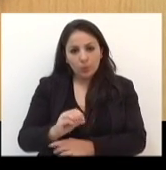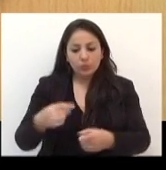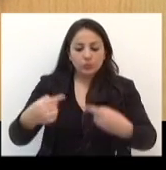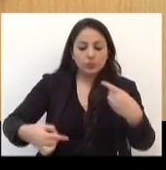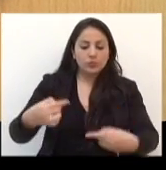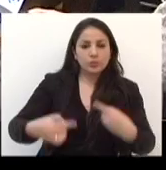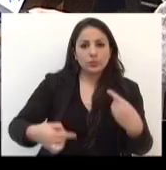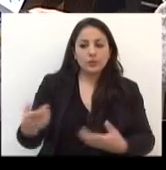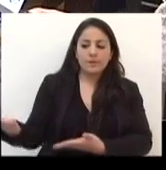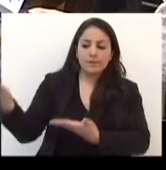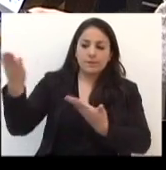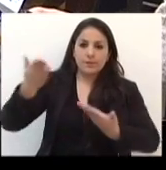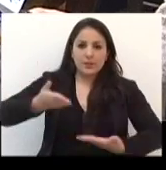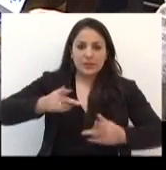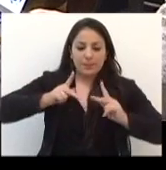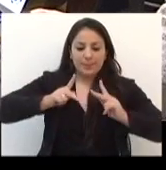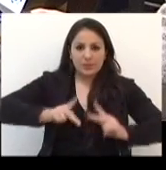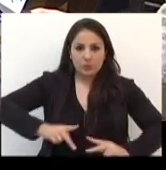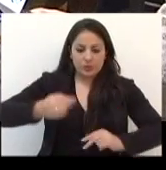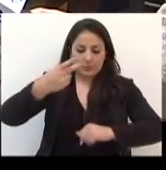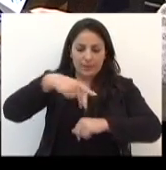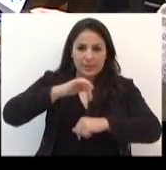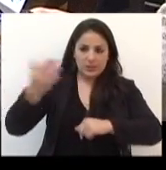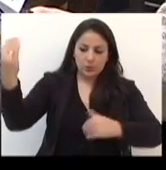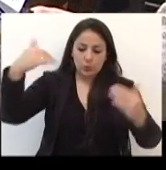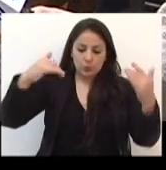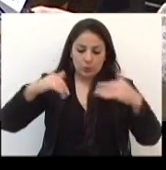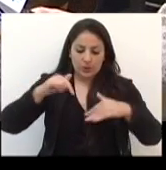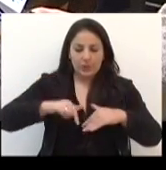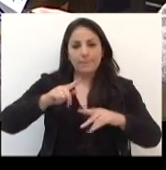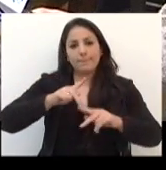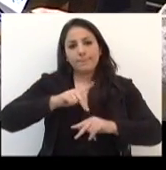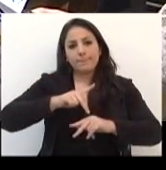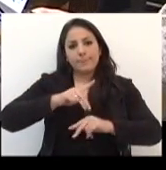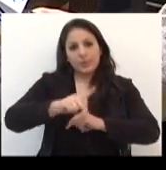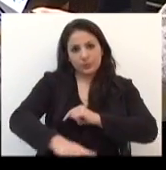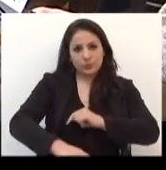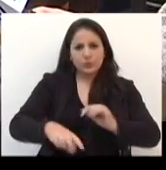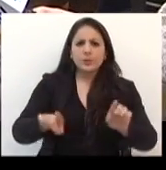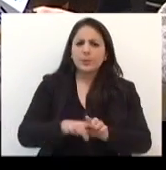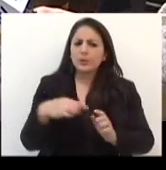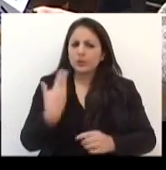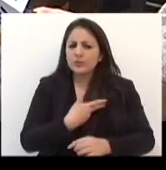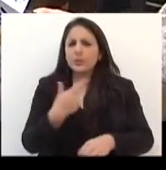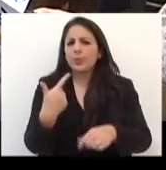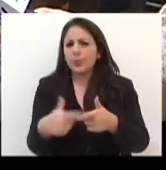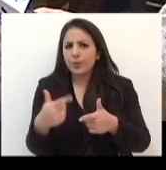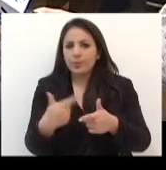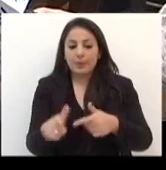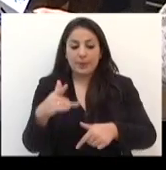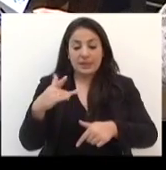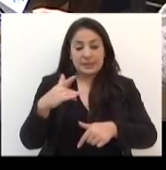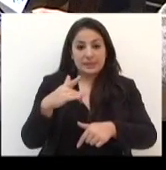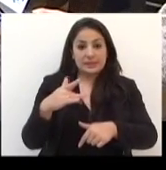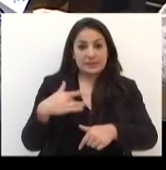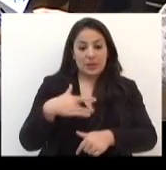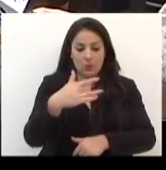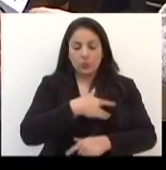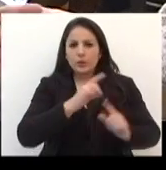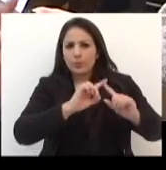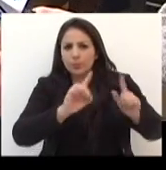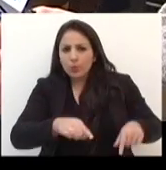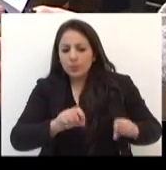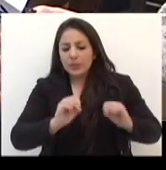Passo Fundo. Nós temos a precariedade da saúde pública, da segurança, da educação.